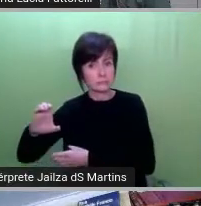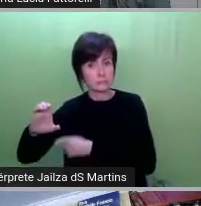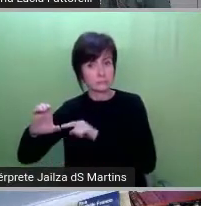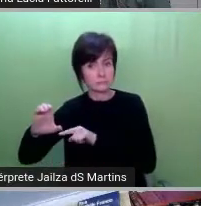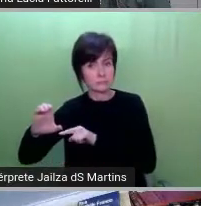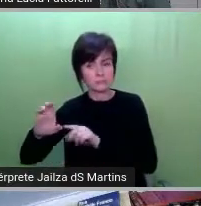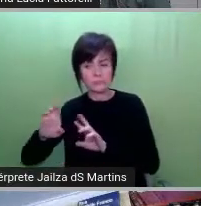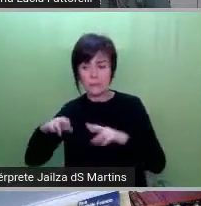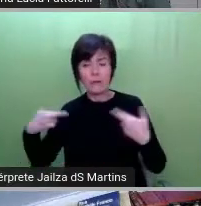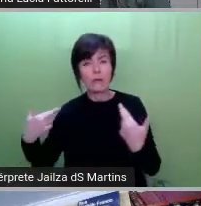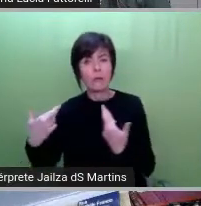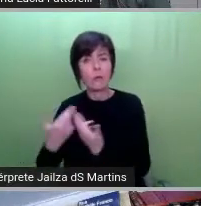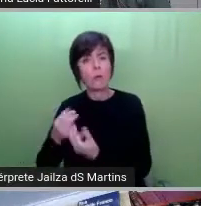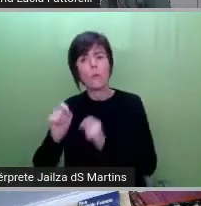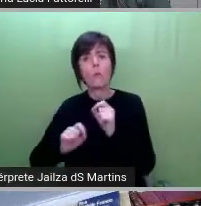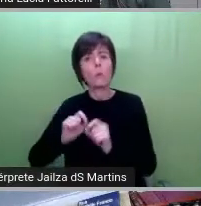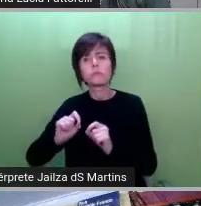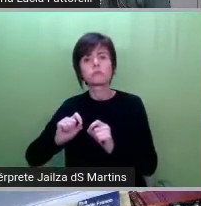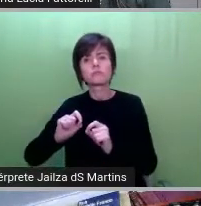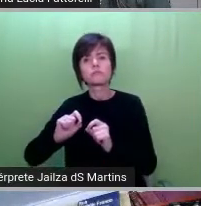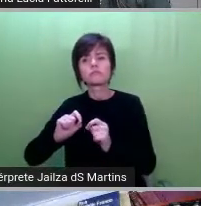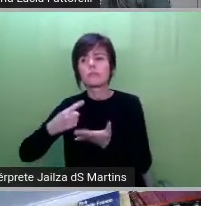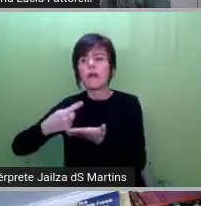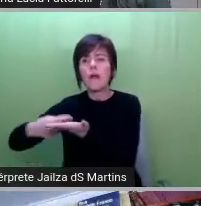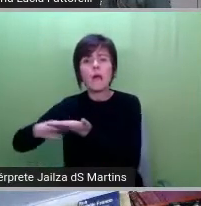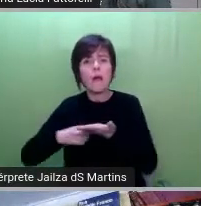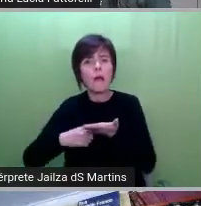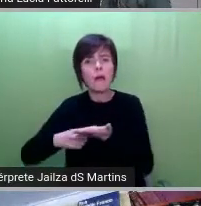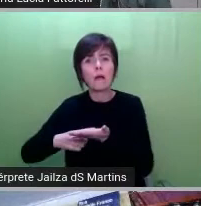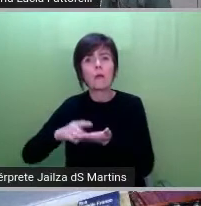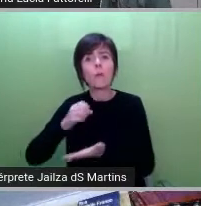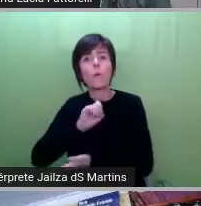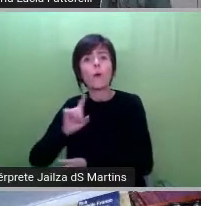decidir qual vai ser essa taxa.